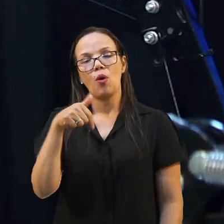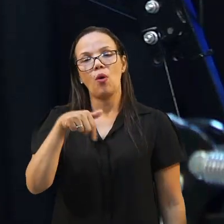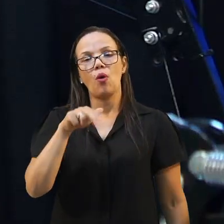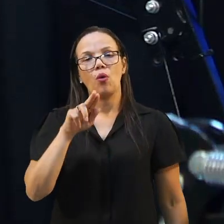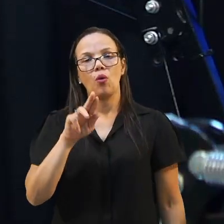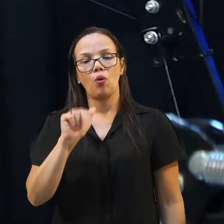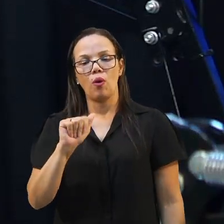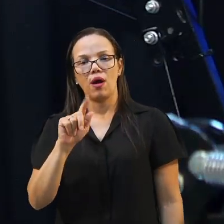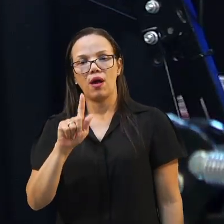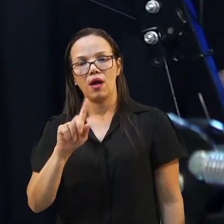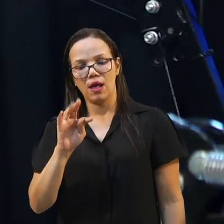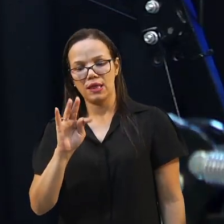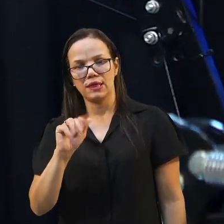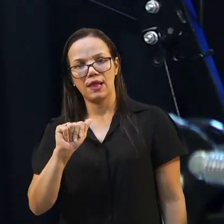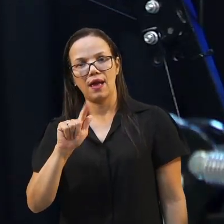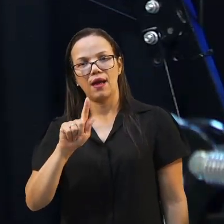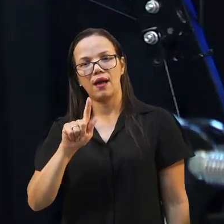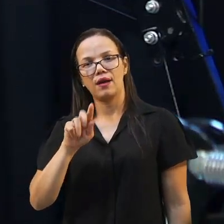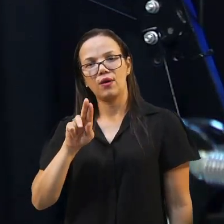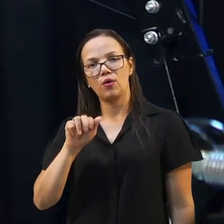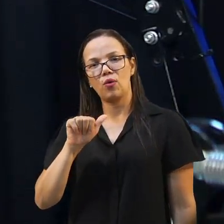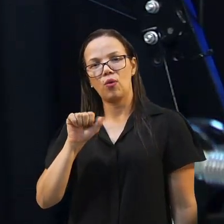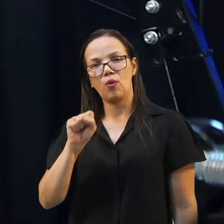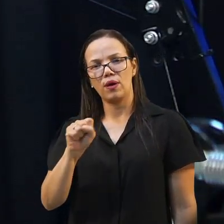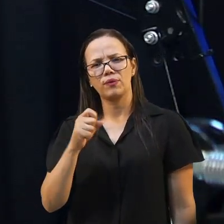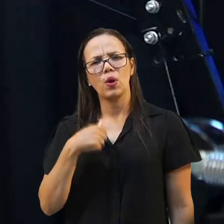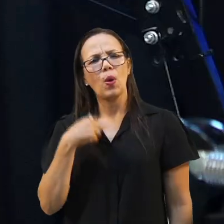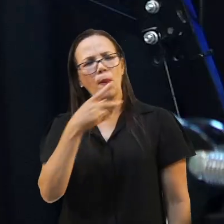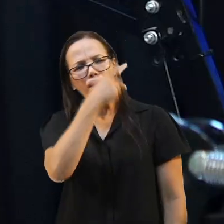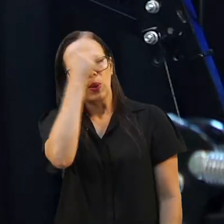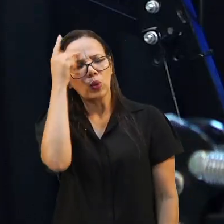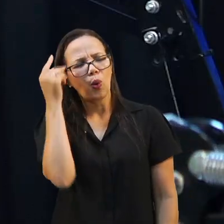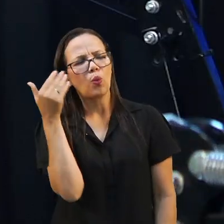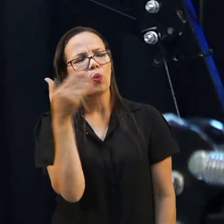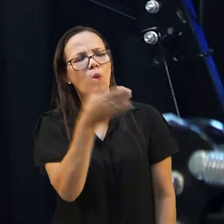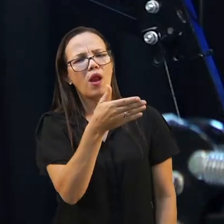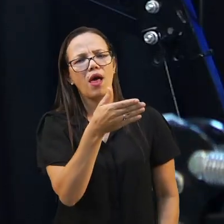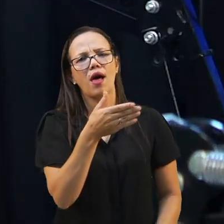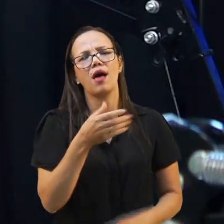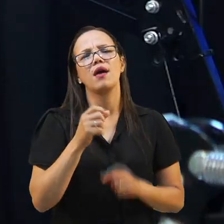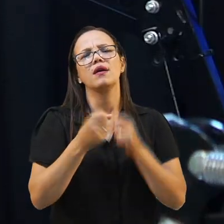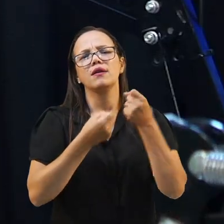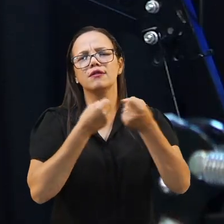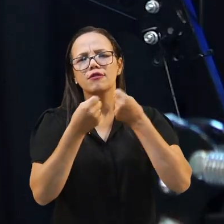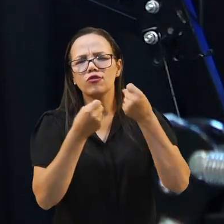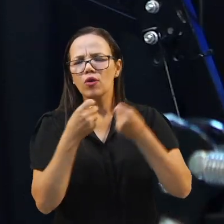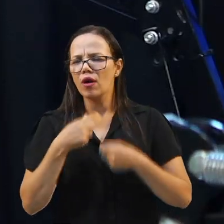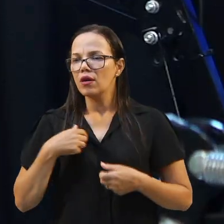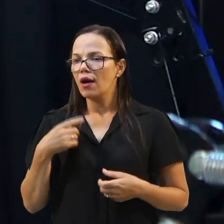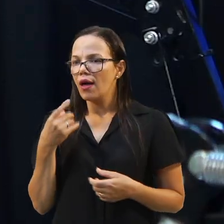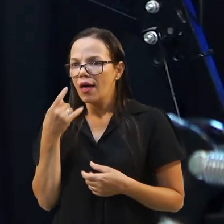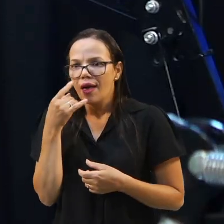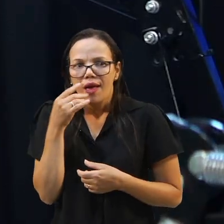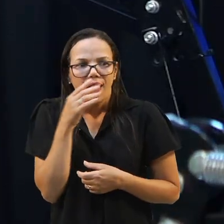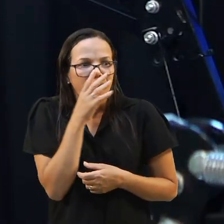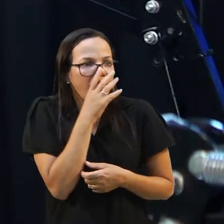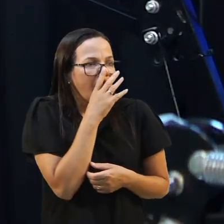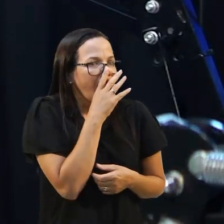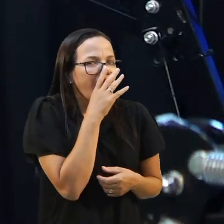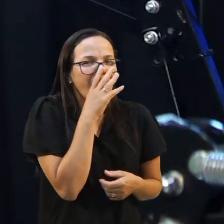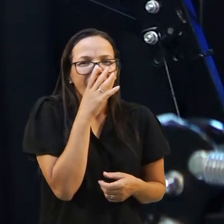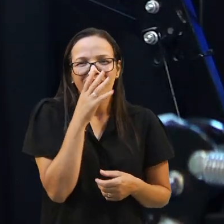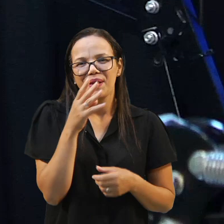O pessoal esteve lá, teve as entrevistas e eu me encantei pela cidade. Também